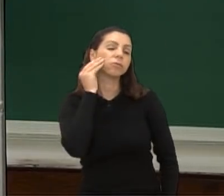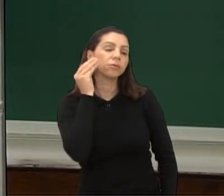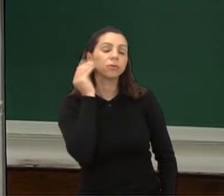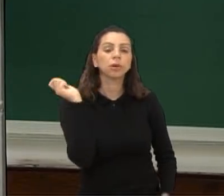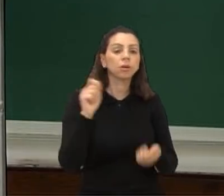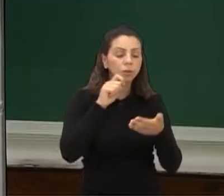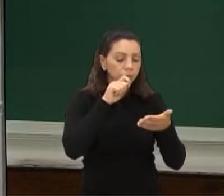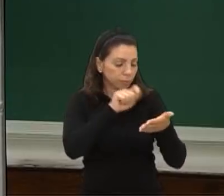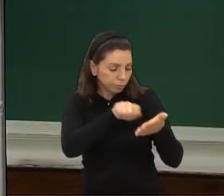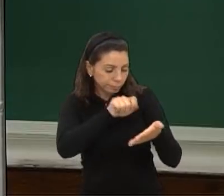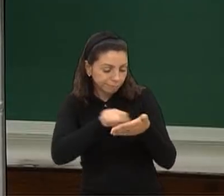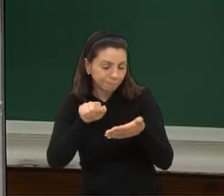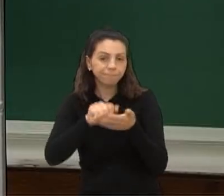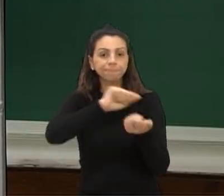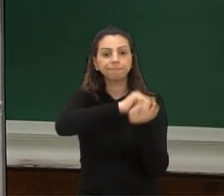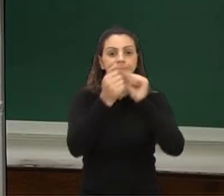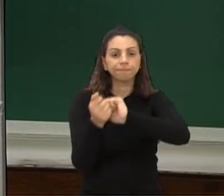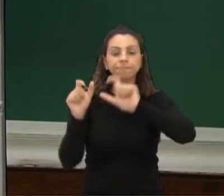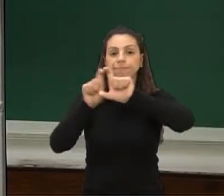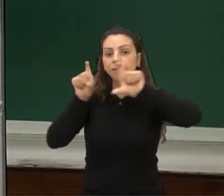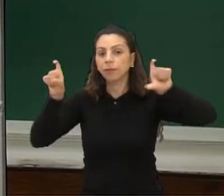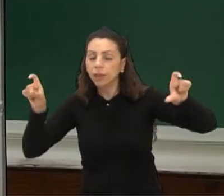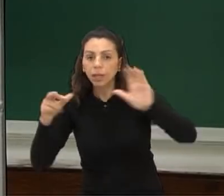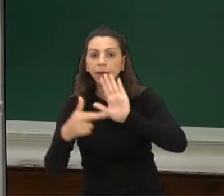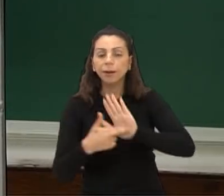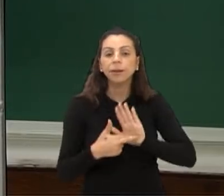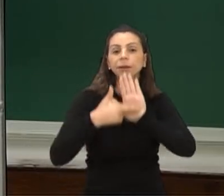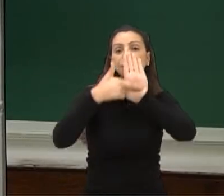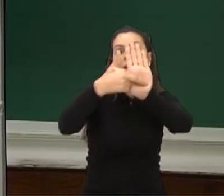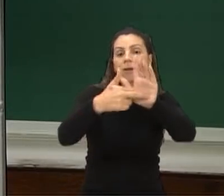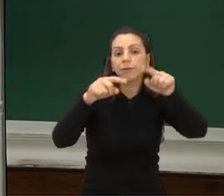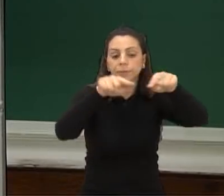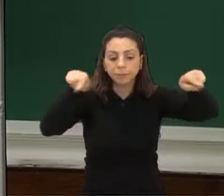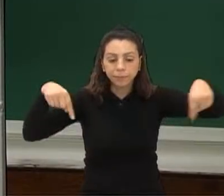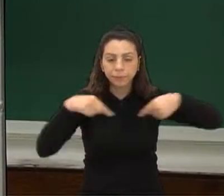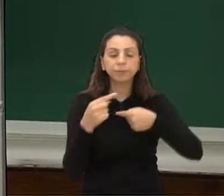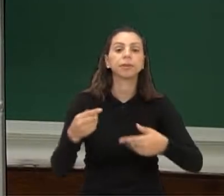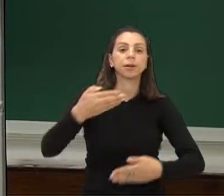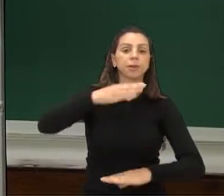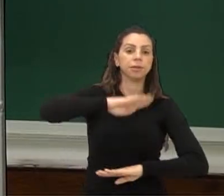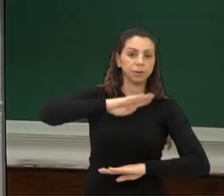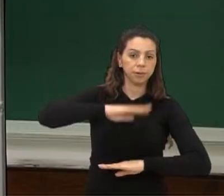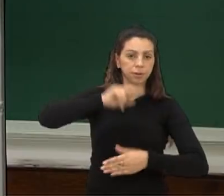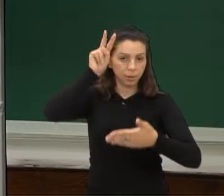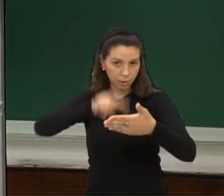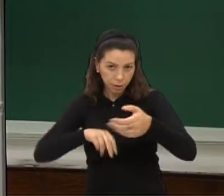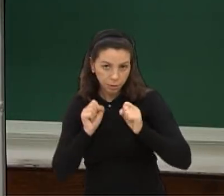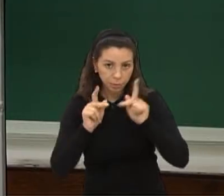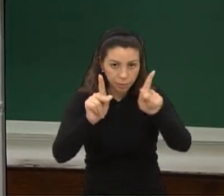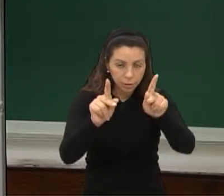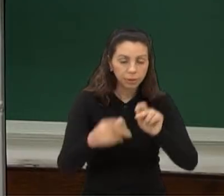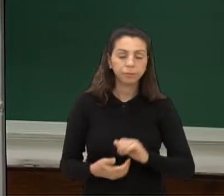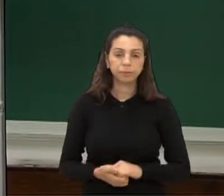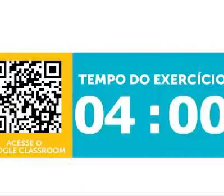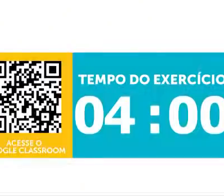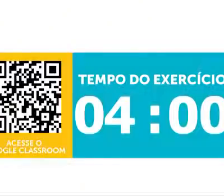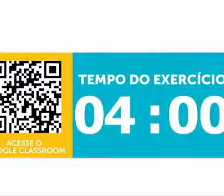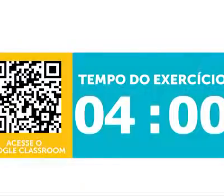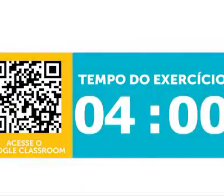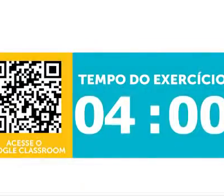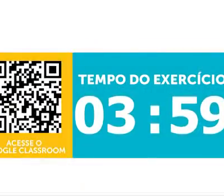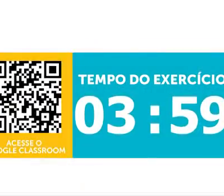o que é o perímetro? É a soma de todos os lados, ok? Desse retângulo. Então, a professora vai dar um